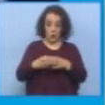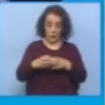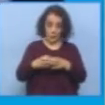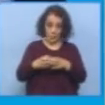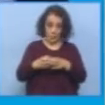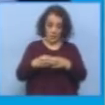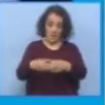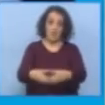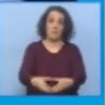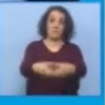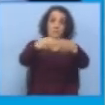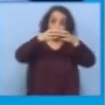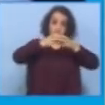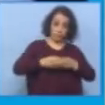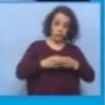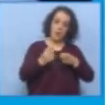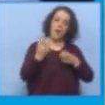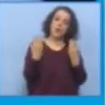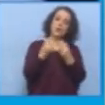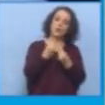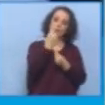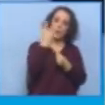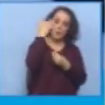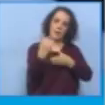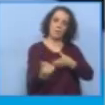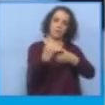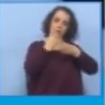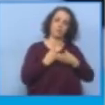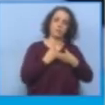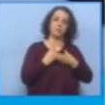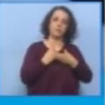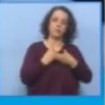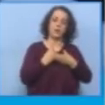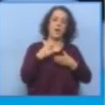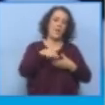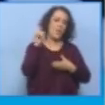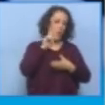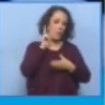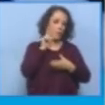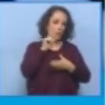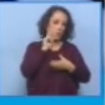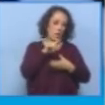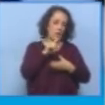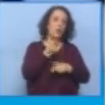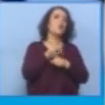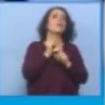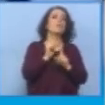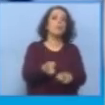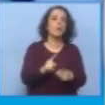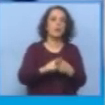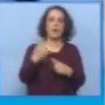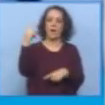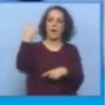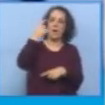da vigararia que se dispunha a participar, e isso era importante. Era importante pelo momento da deslocação,